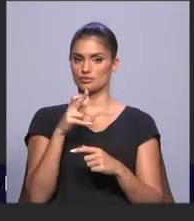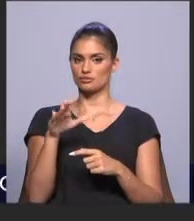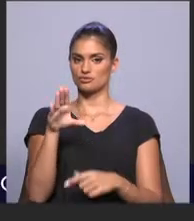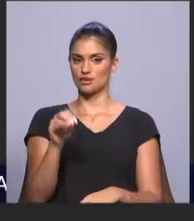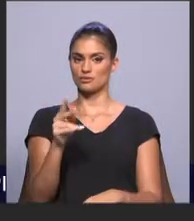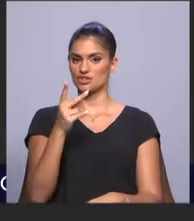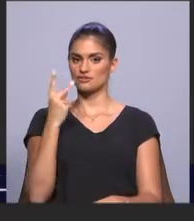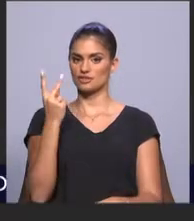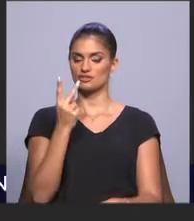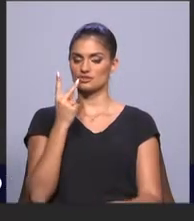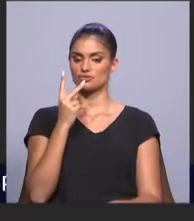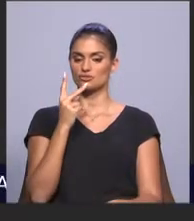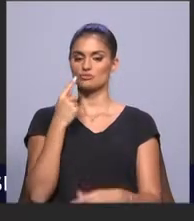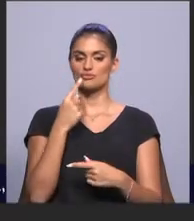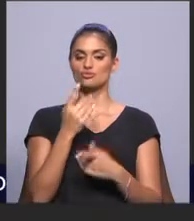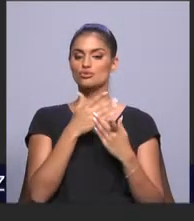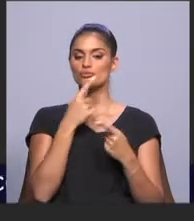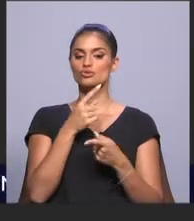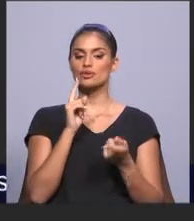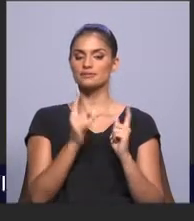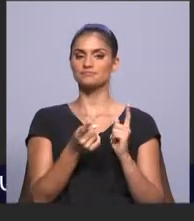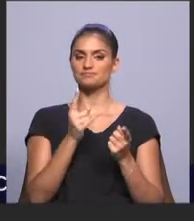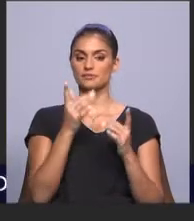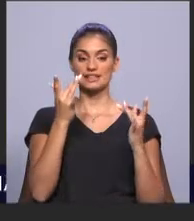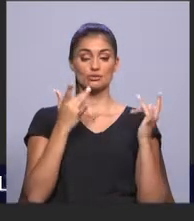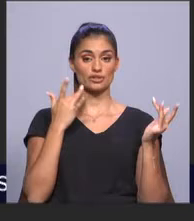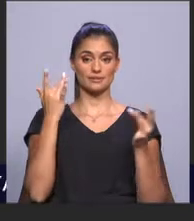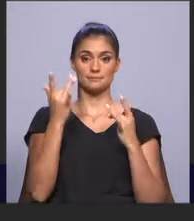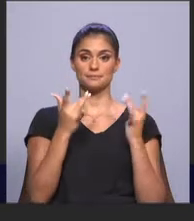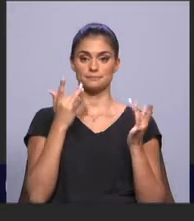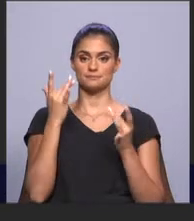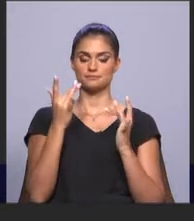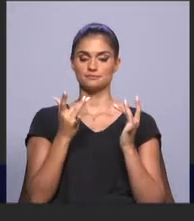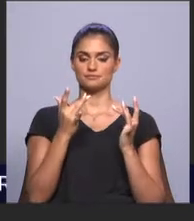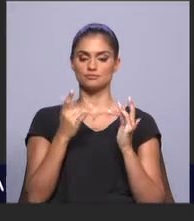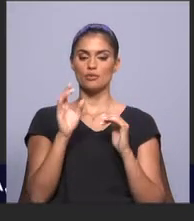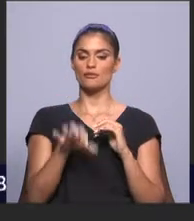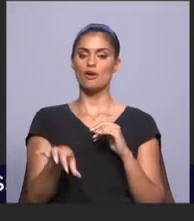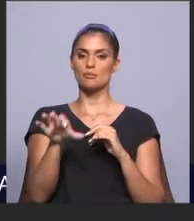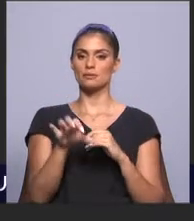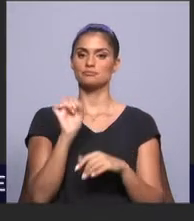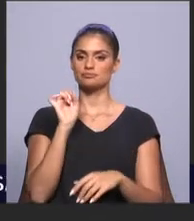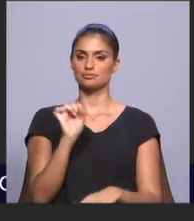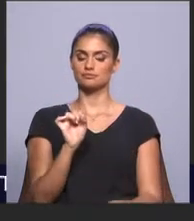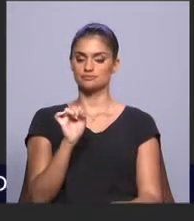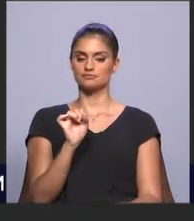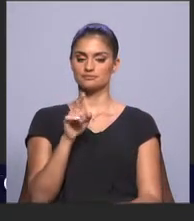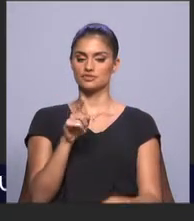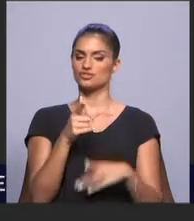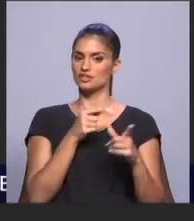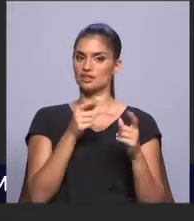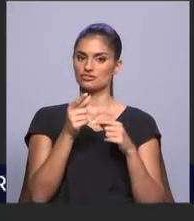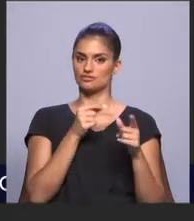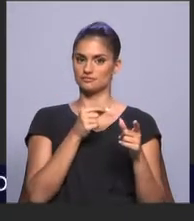vidas. O que diz este estudo é o seguinte, teoricamente, há uma maneira de estas